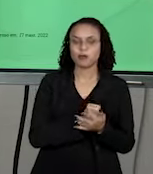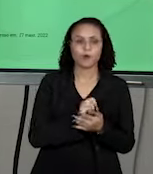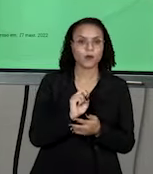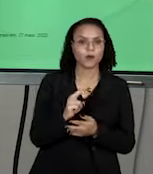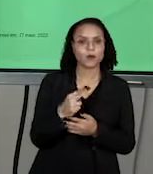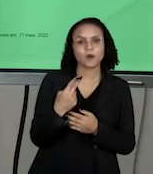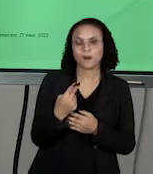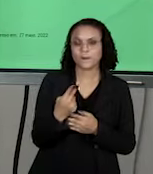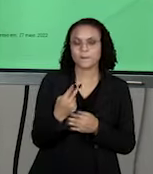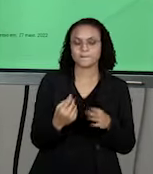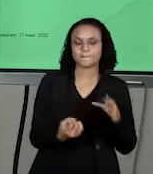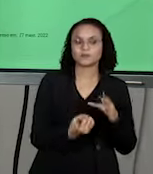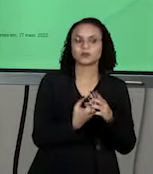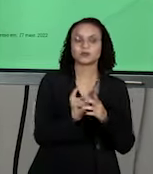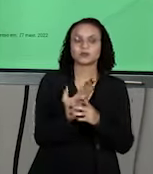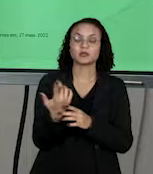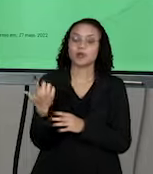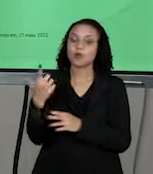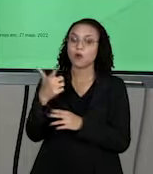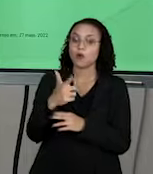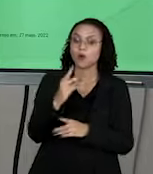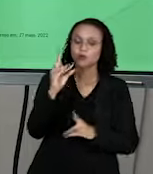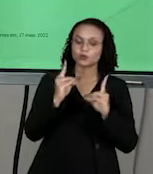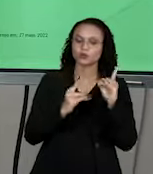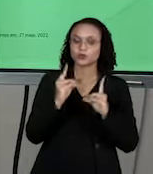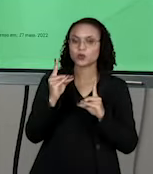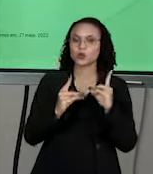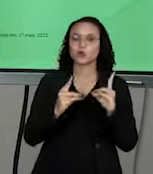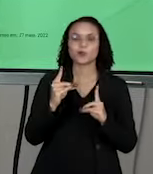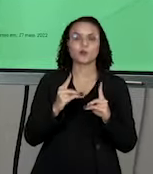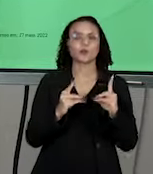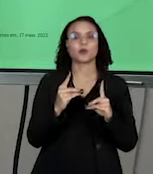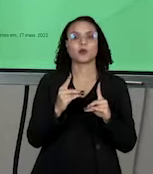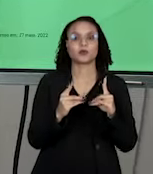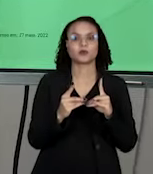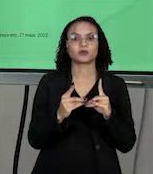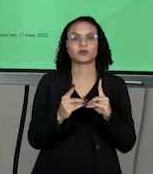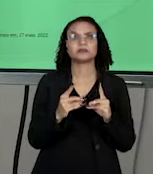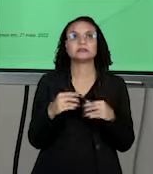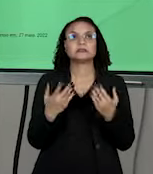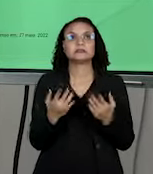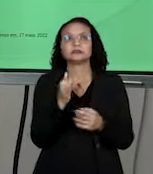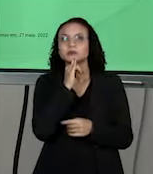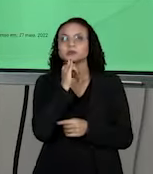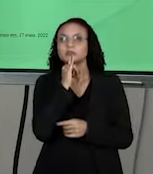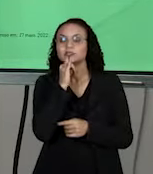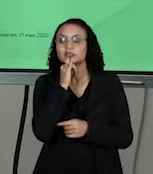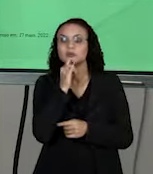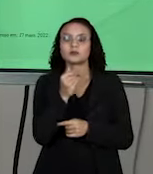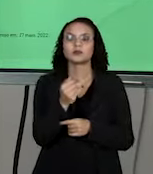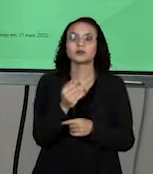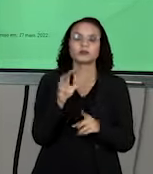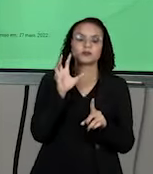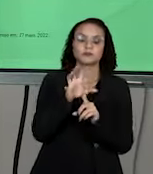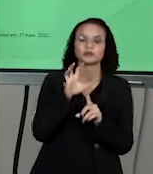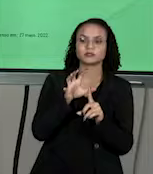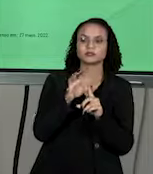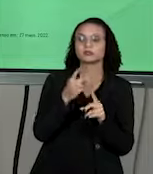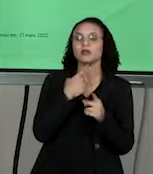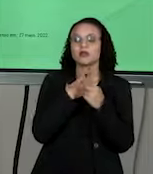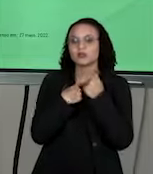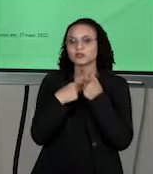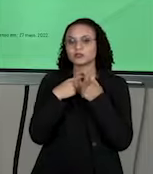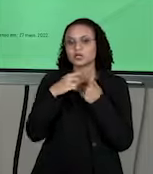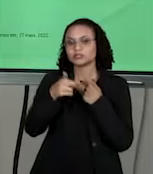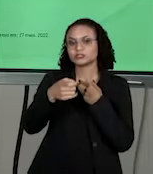produz hormônio que está voltado para a ação diurética, né, a vontade que nós temos de fazer xixi.